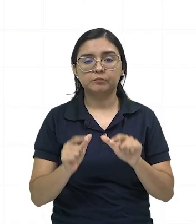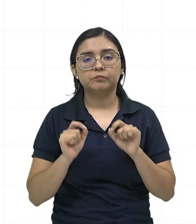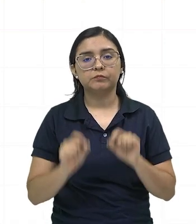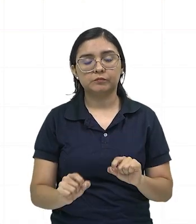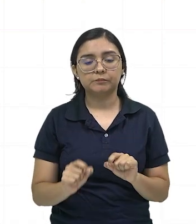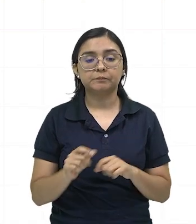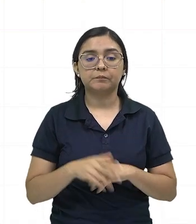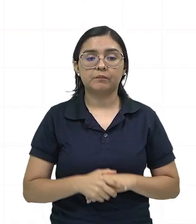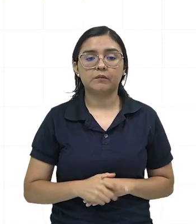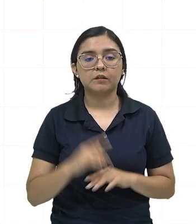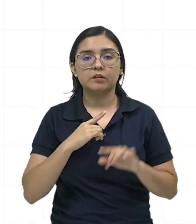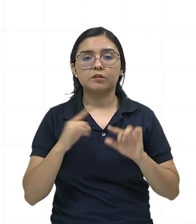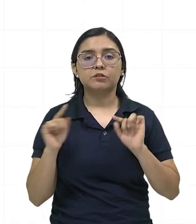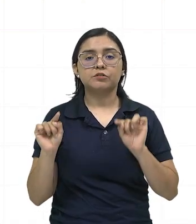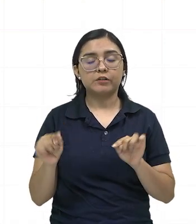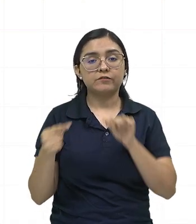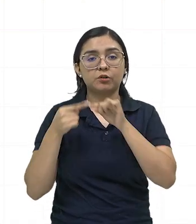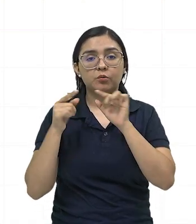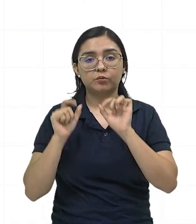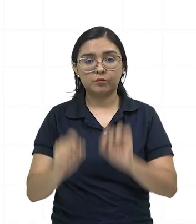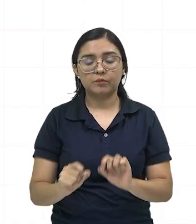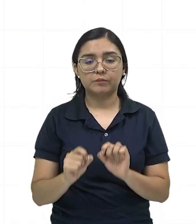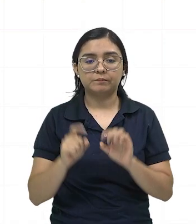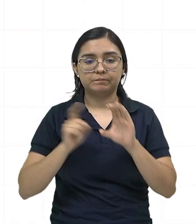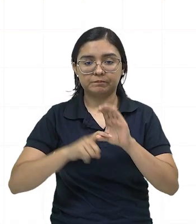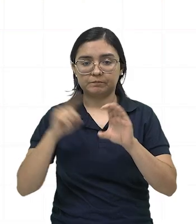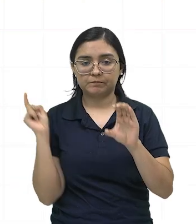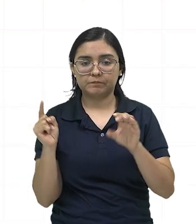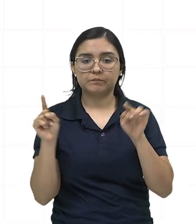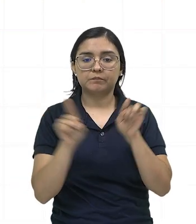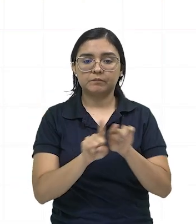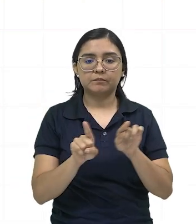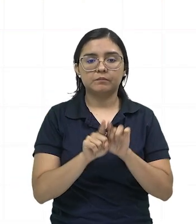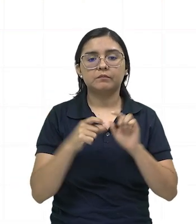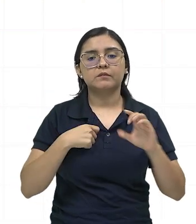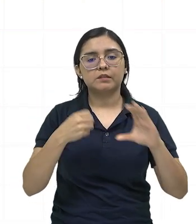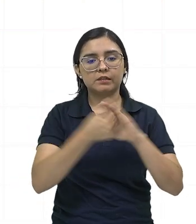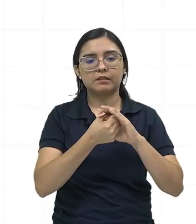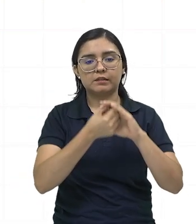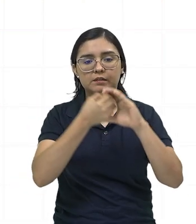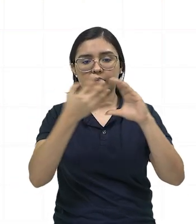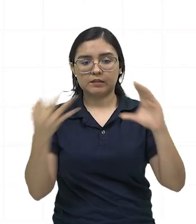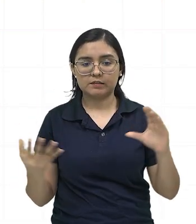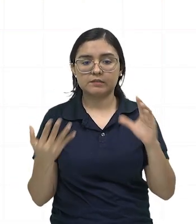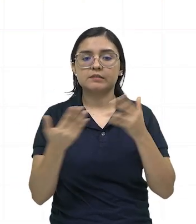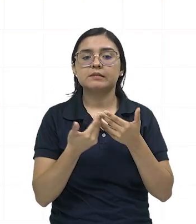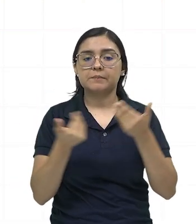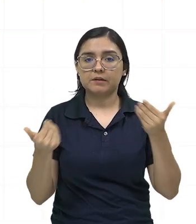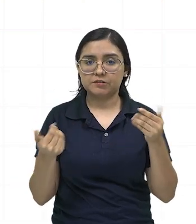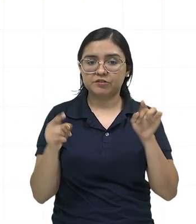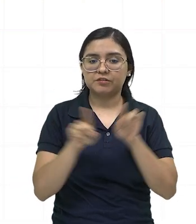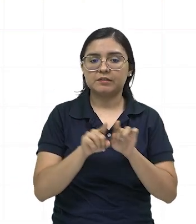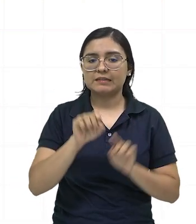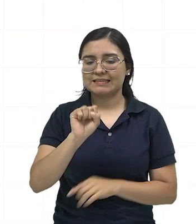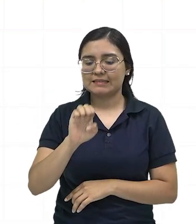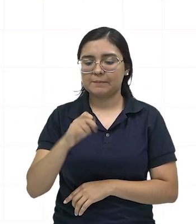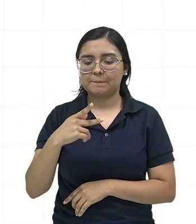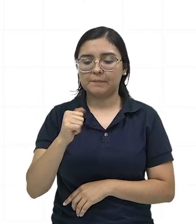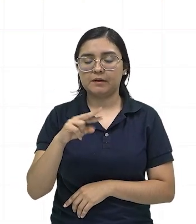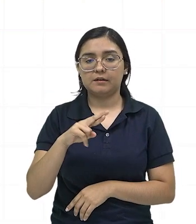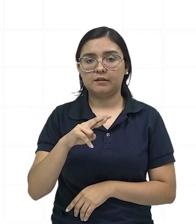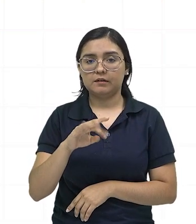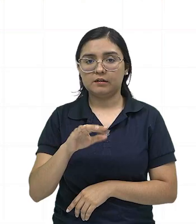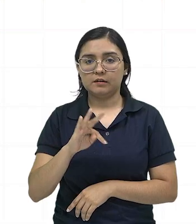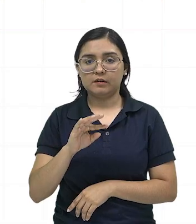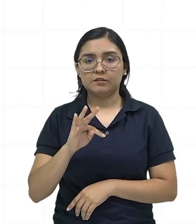Por isso que ele tem um caráter separatista também, porque se queria se separar do restante do Brasil ali, aquela